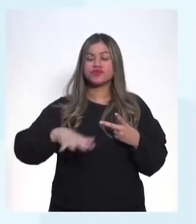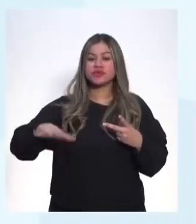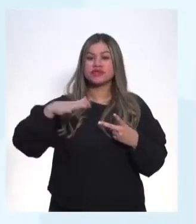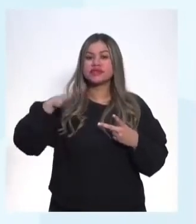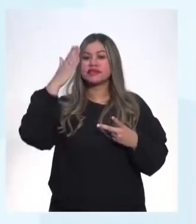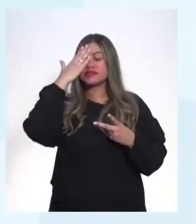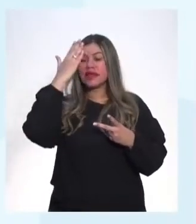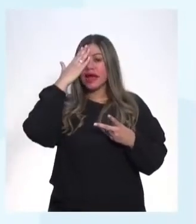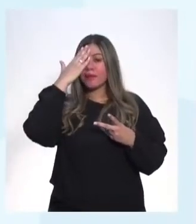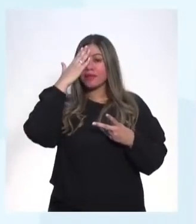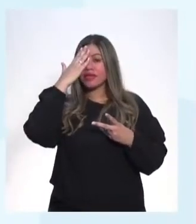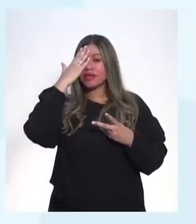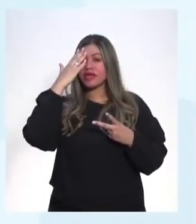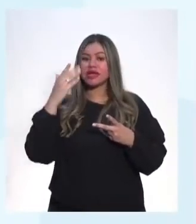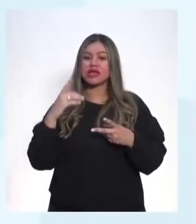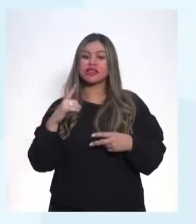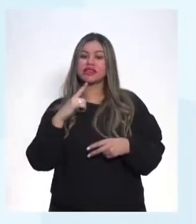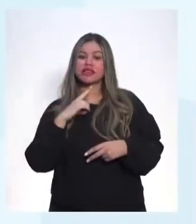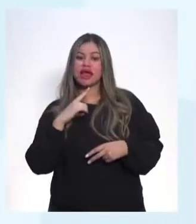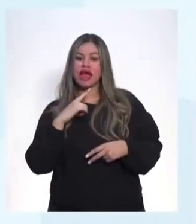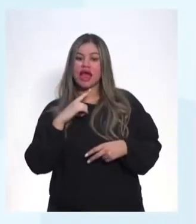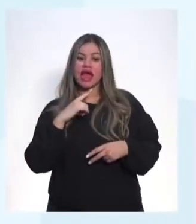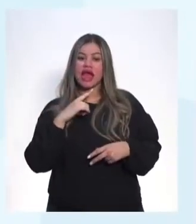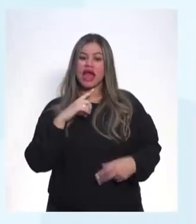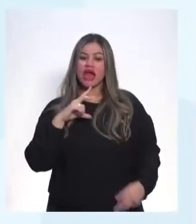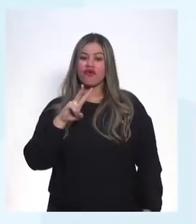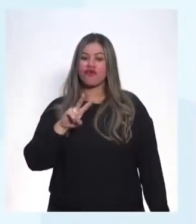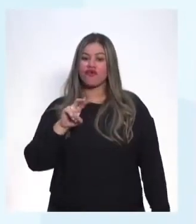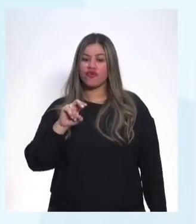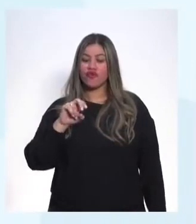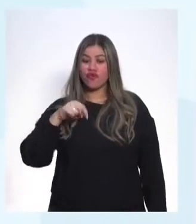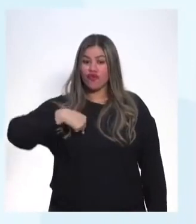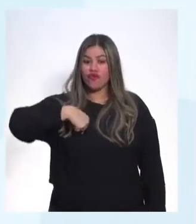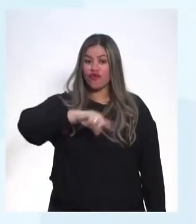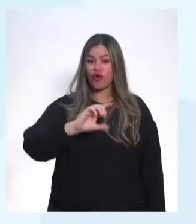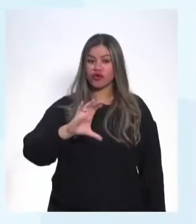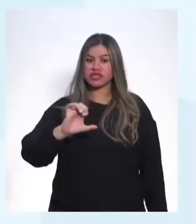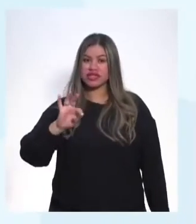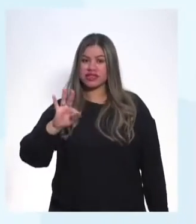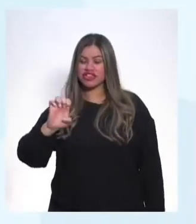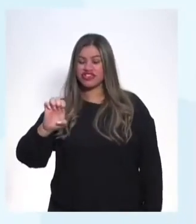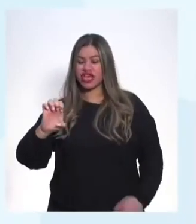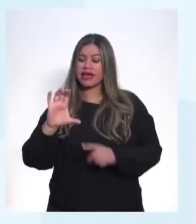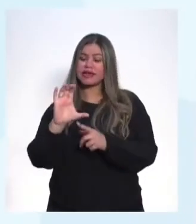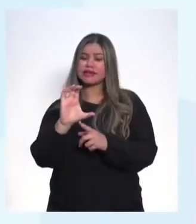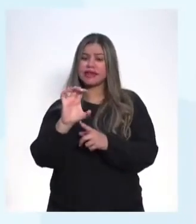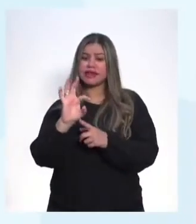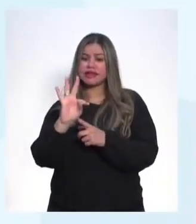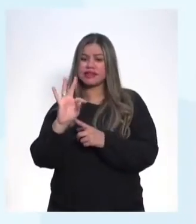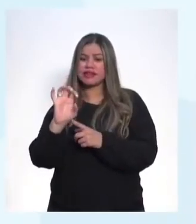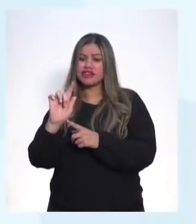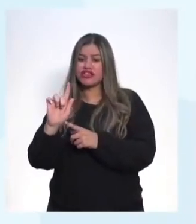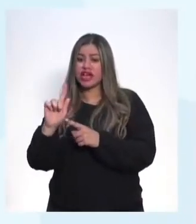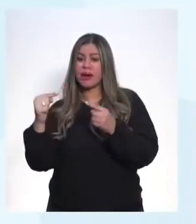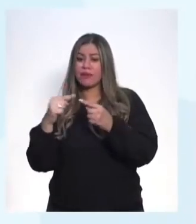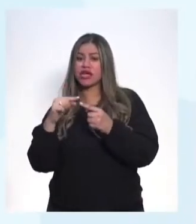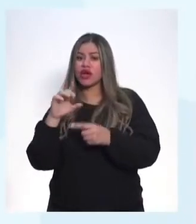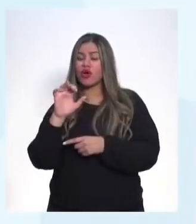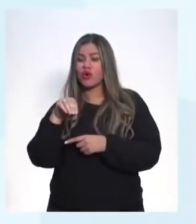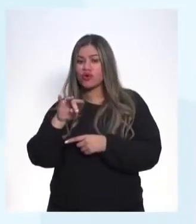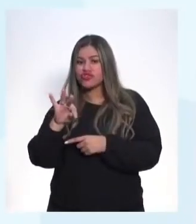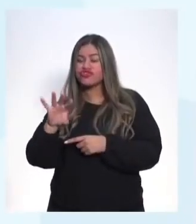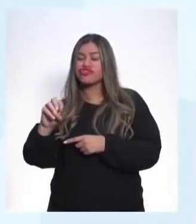que no final o voo CTG é voo contigo? Bugou, você sabe o que é bugou? Aí eu quero que vocês respondam